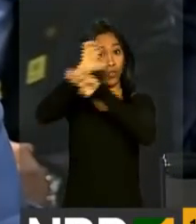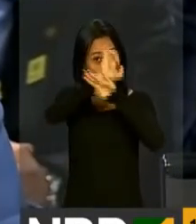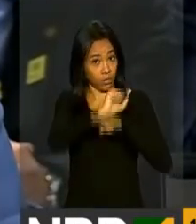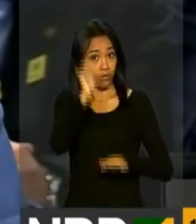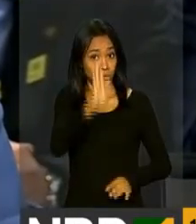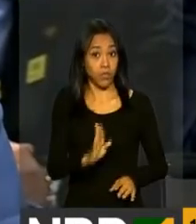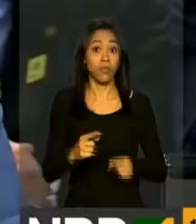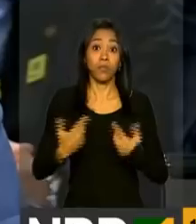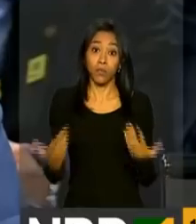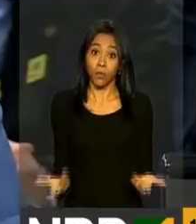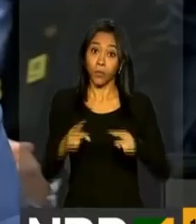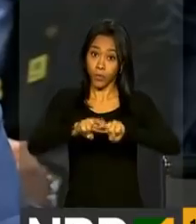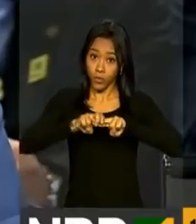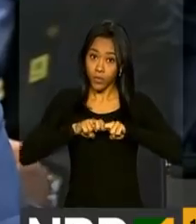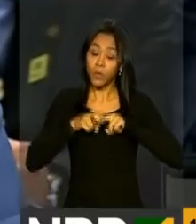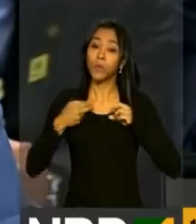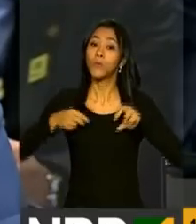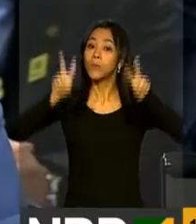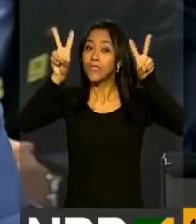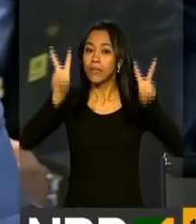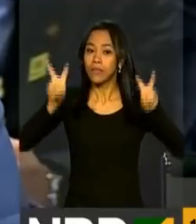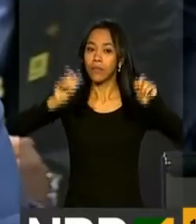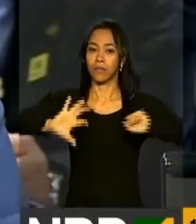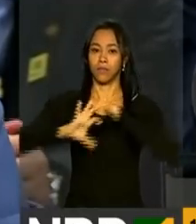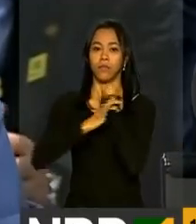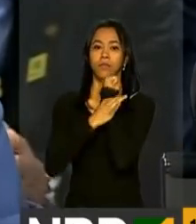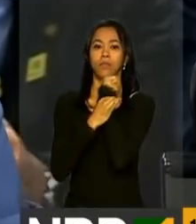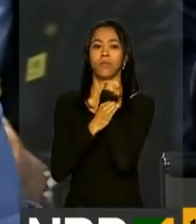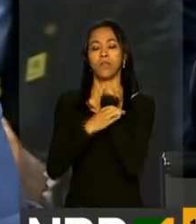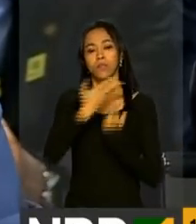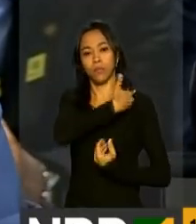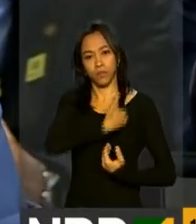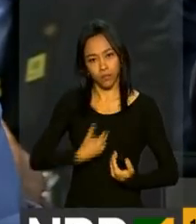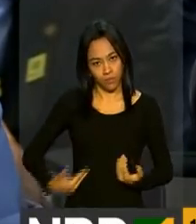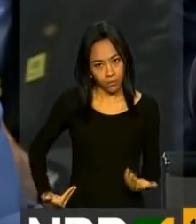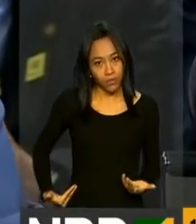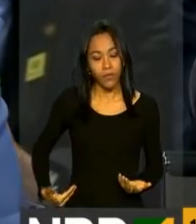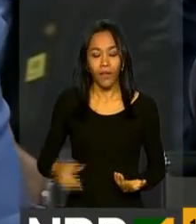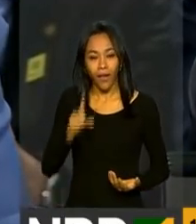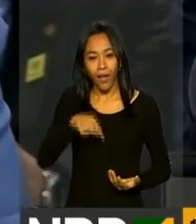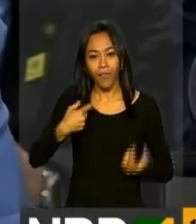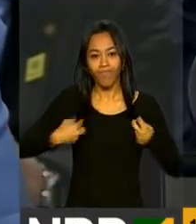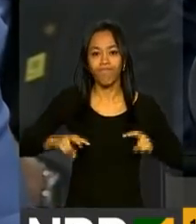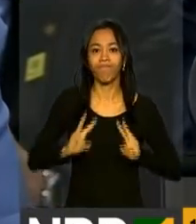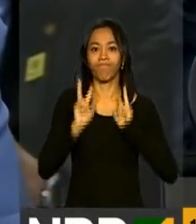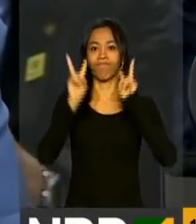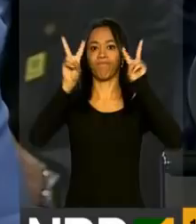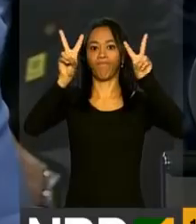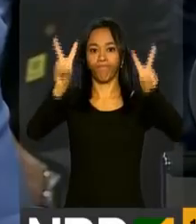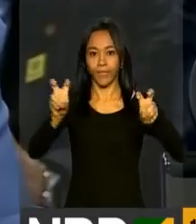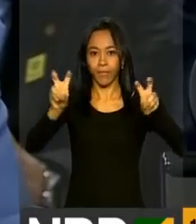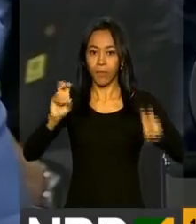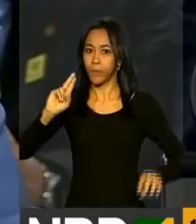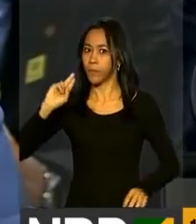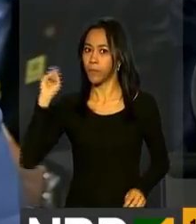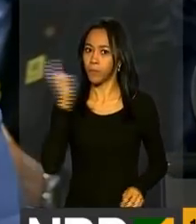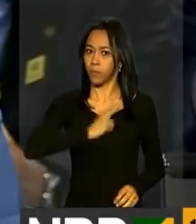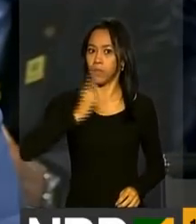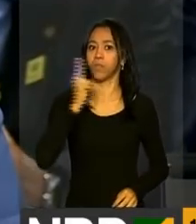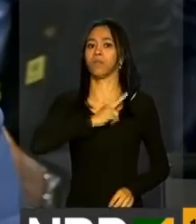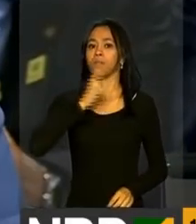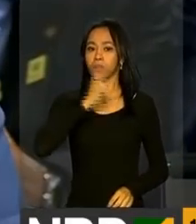portanto o tema da segurança pública passou a ser um tema emergente um